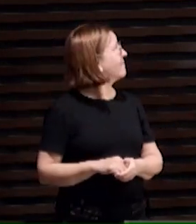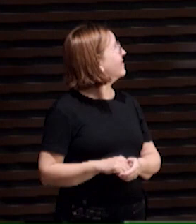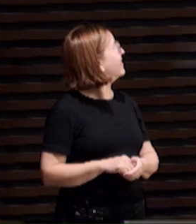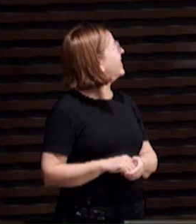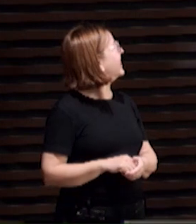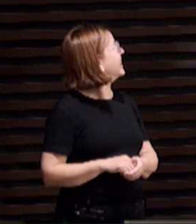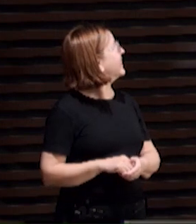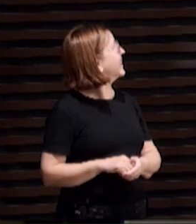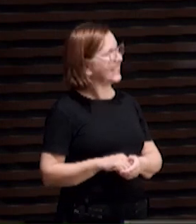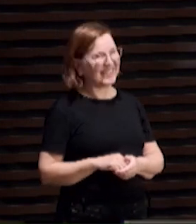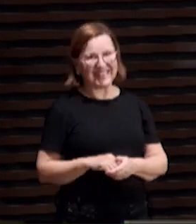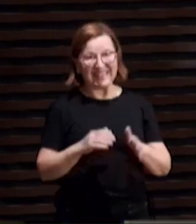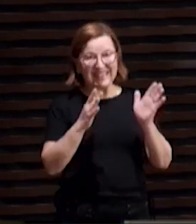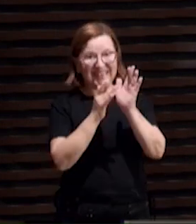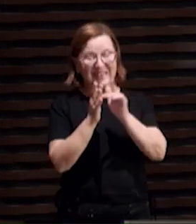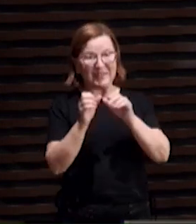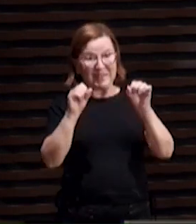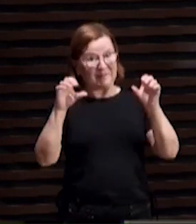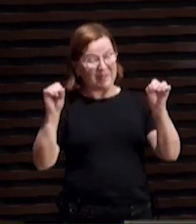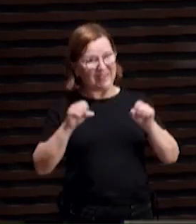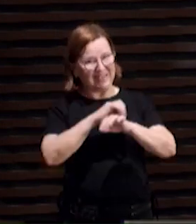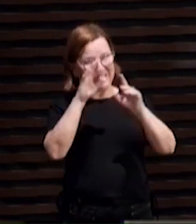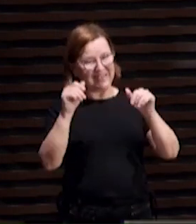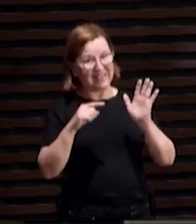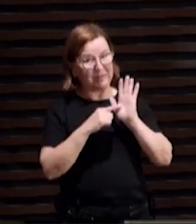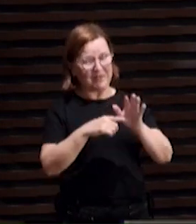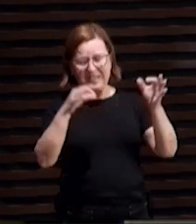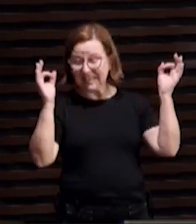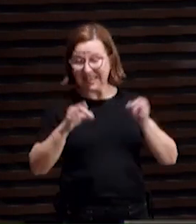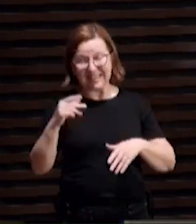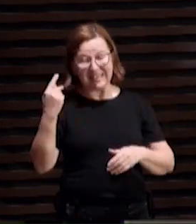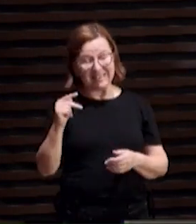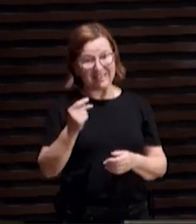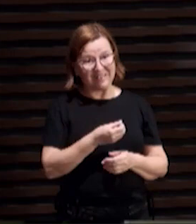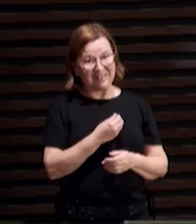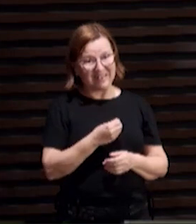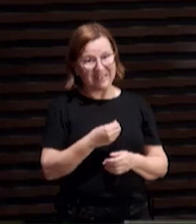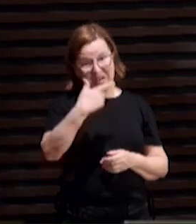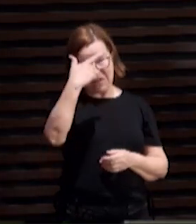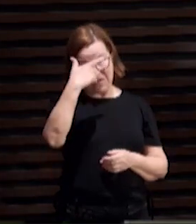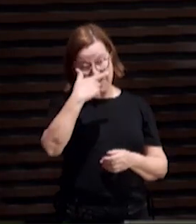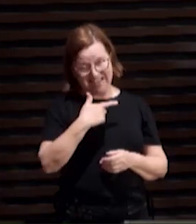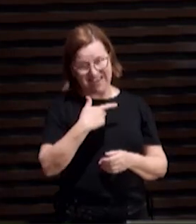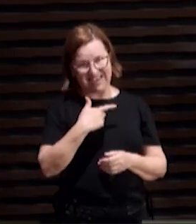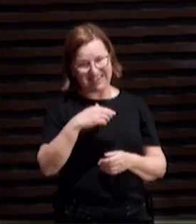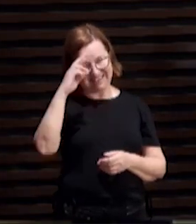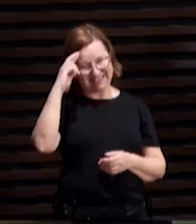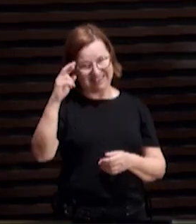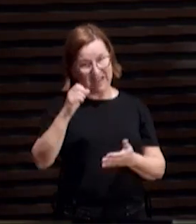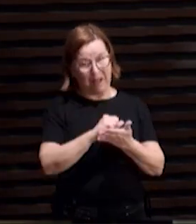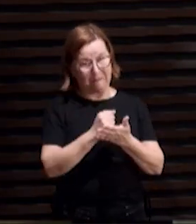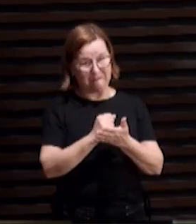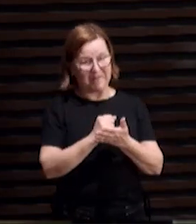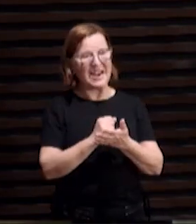não é? Que Ele é a expressão, essa palavra aqui, expressão exata do seu ser, é o caráter do seu ser, é a marca do